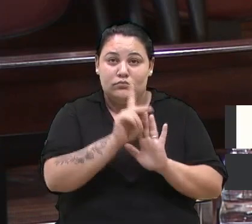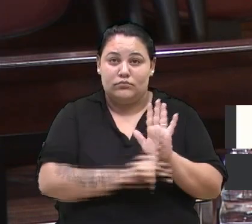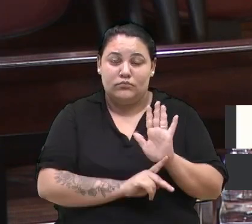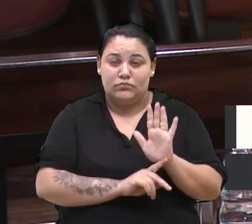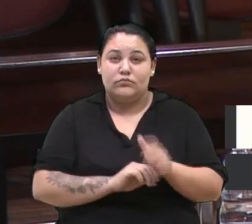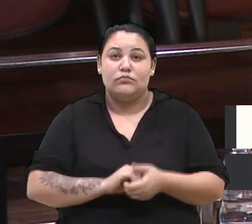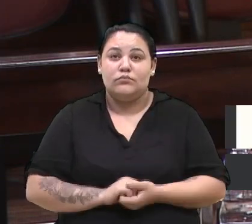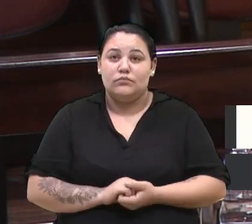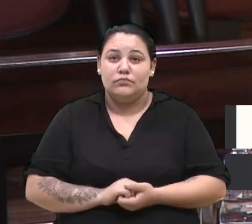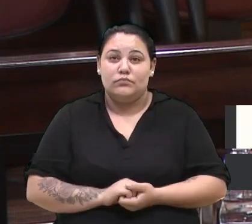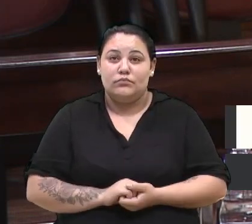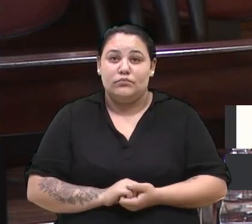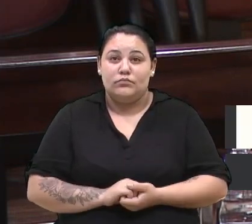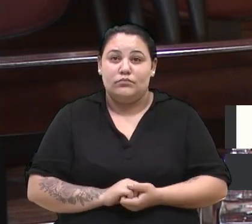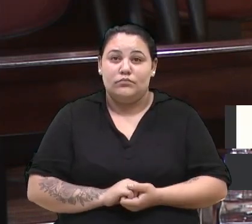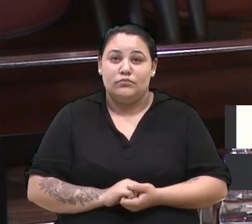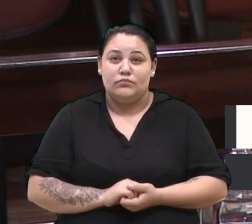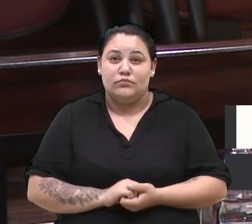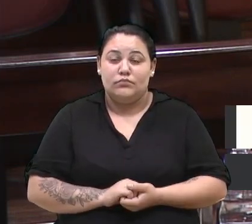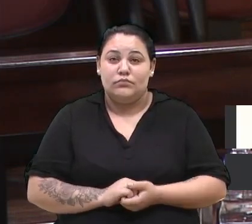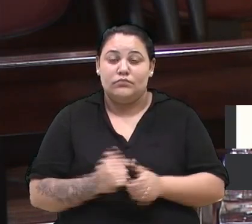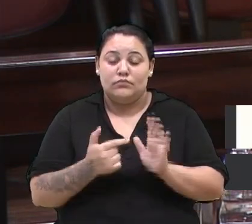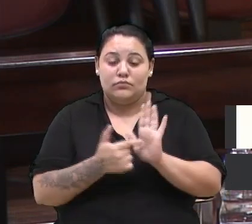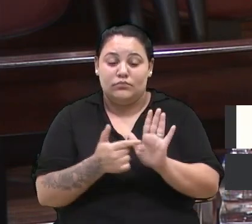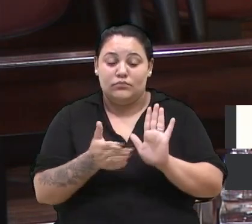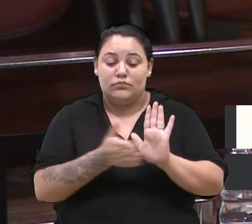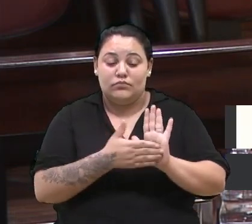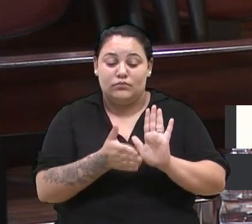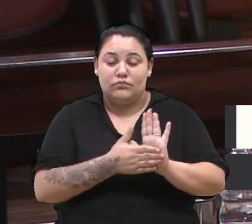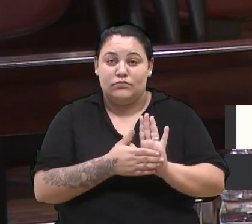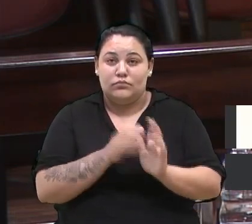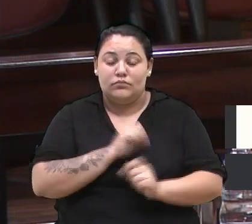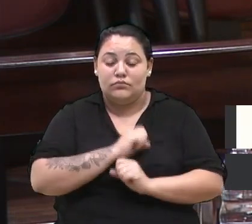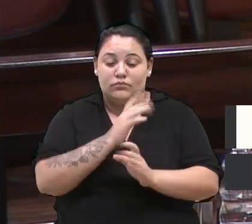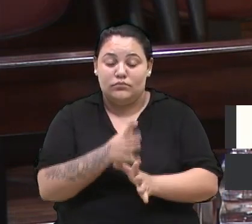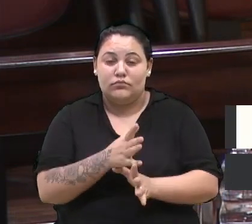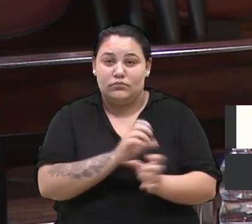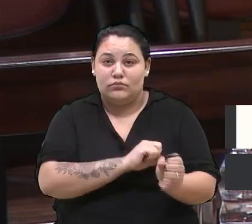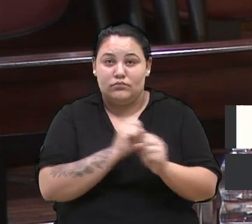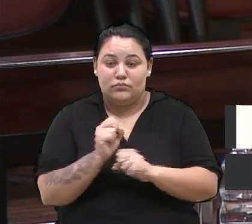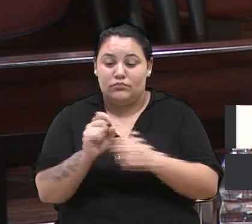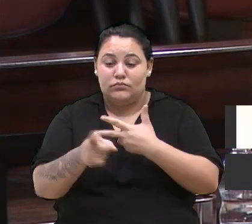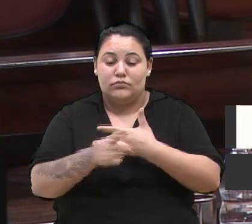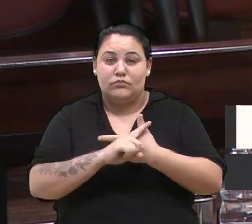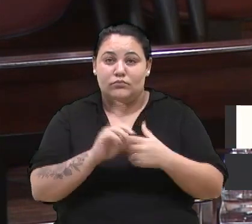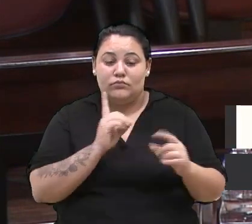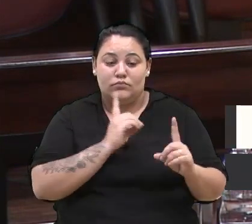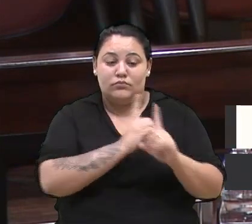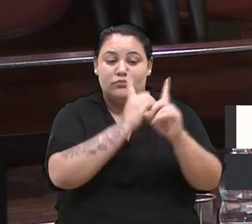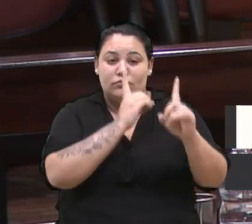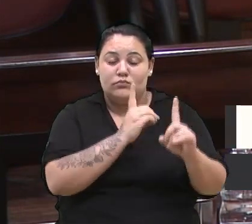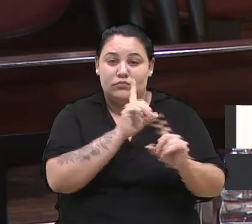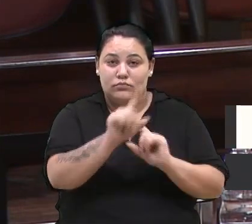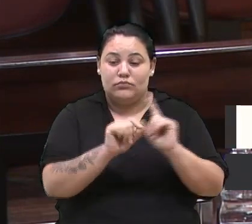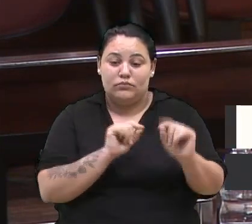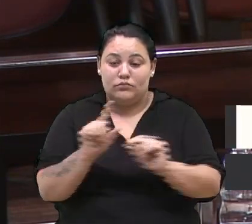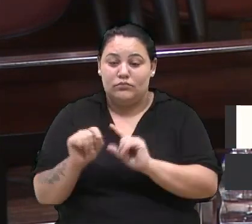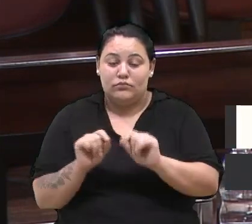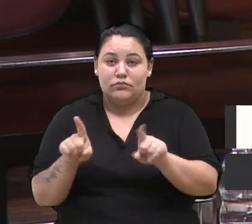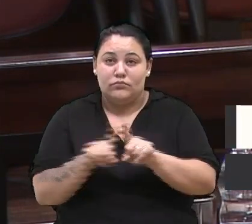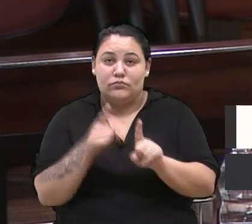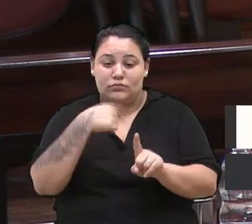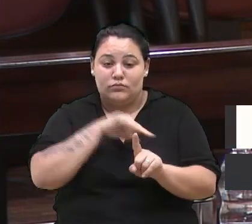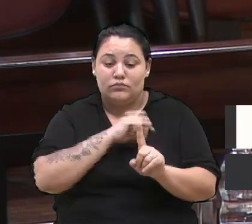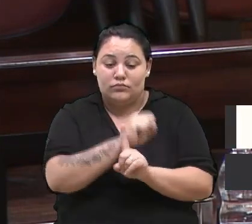Meritosa proposta de iniciativa do Poder Executivo, encontrando alternativas para que possamos, como sociedade, oportunizar